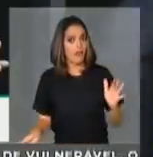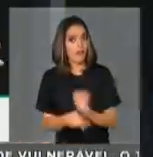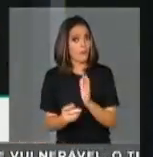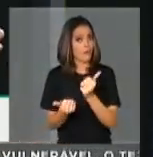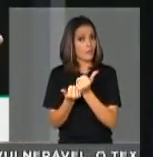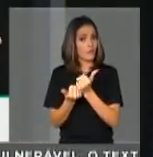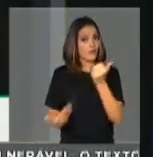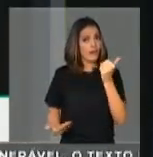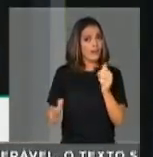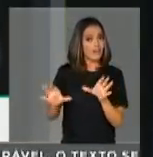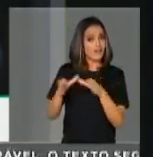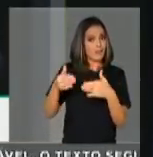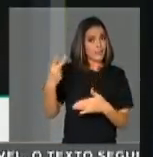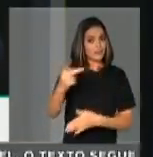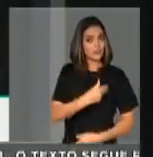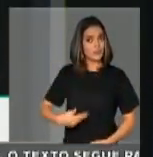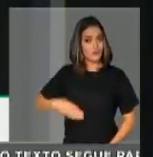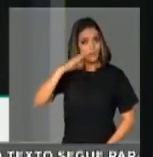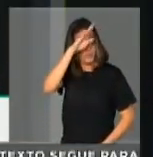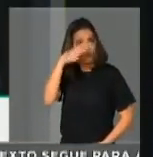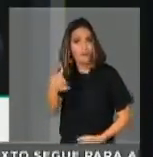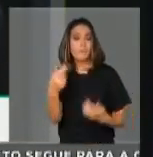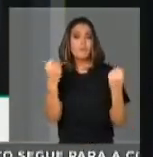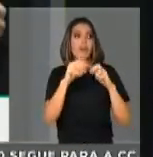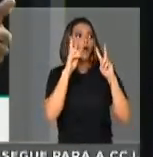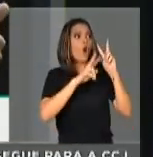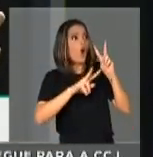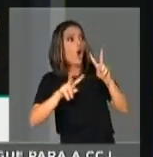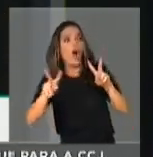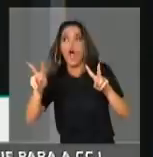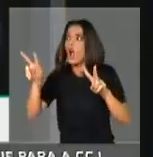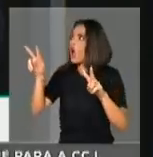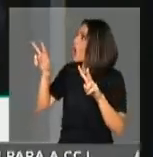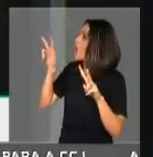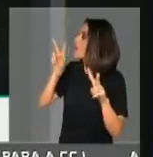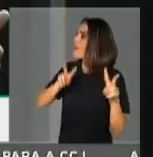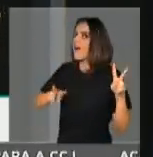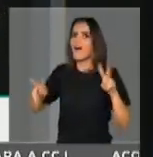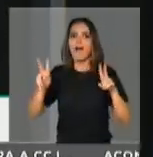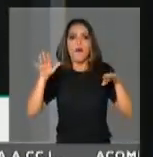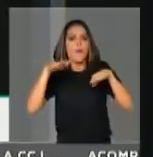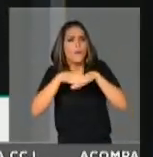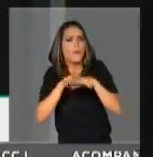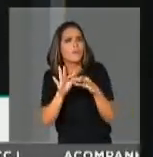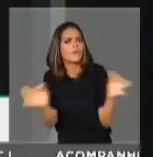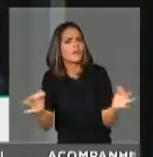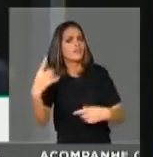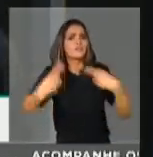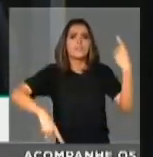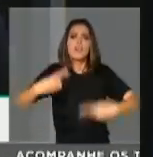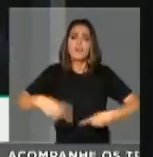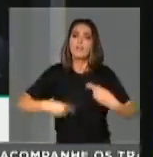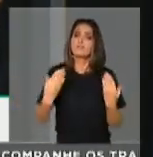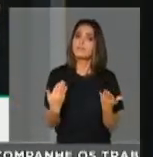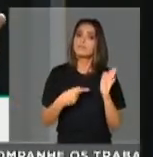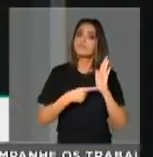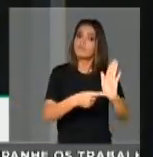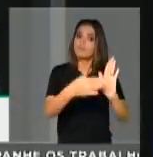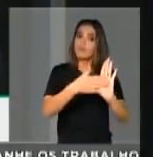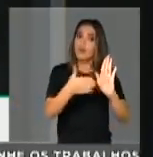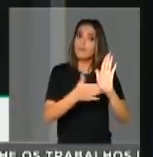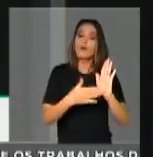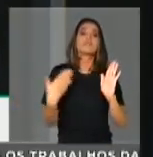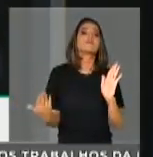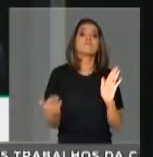do governo nessa casa. É preciso olhar o entorno, é preciso ter humildade, é preciso fazer um debate e é preciso apresentar um projeto do